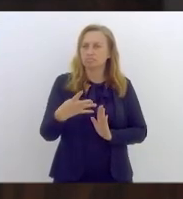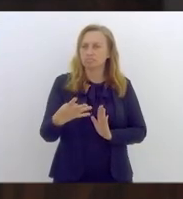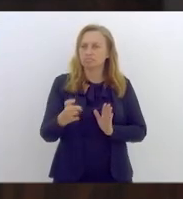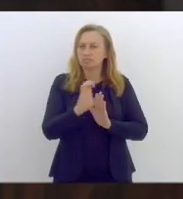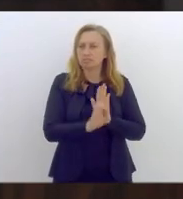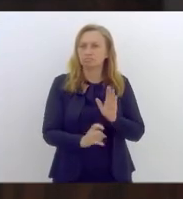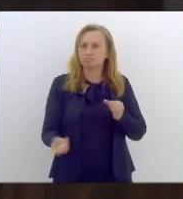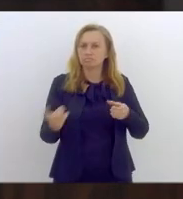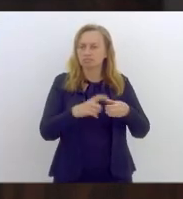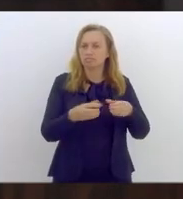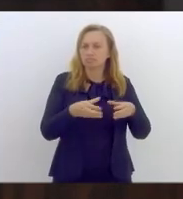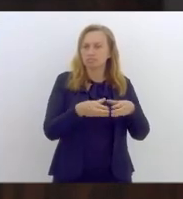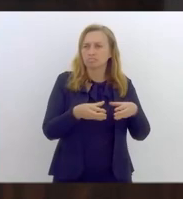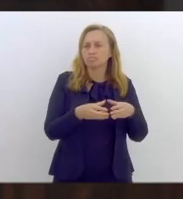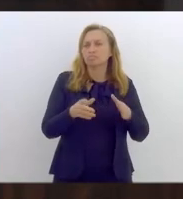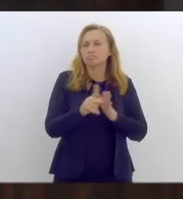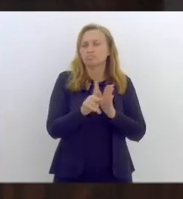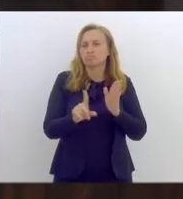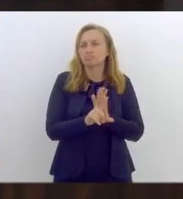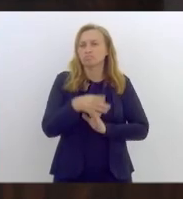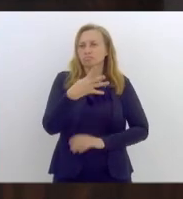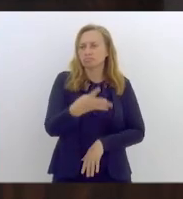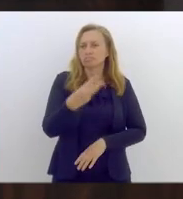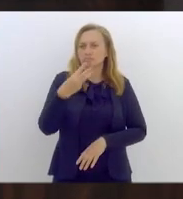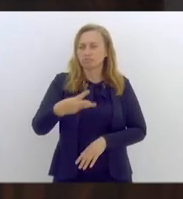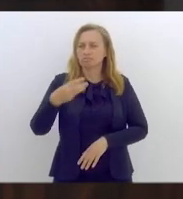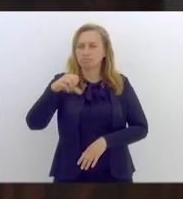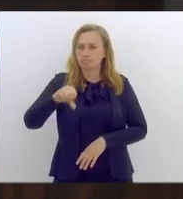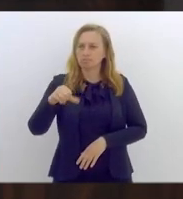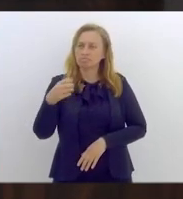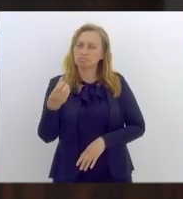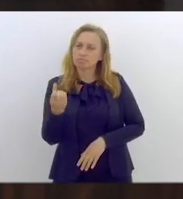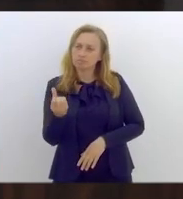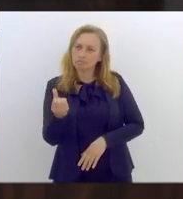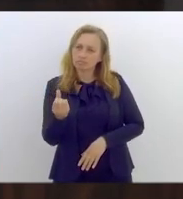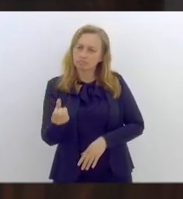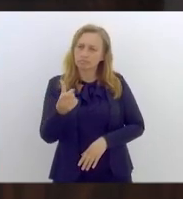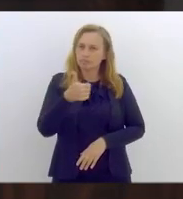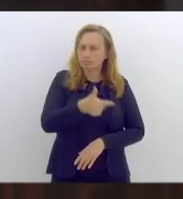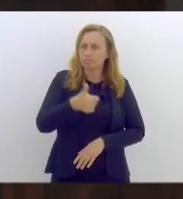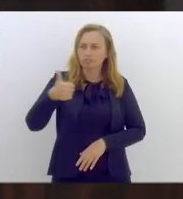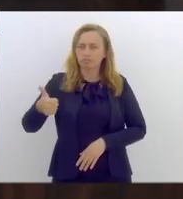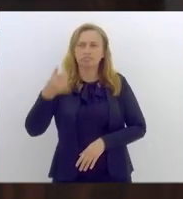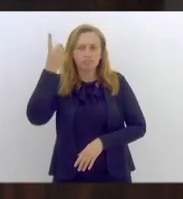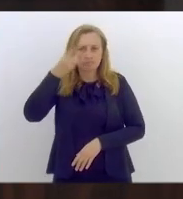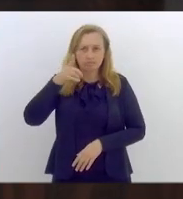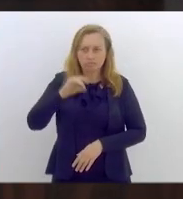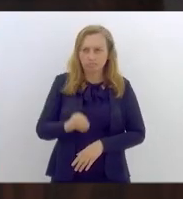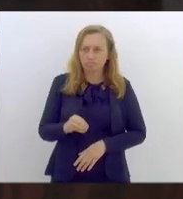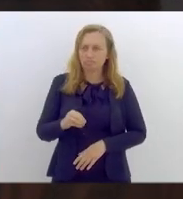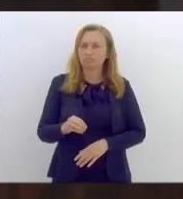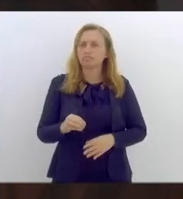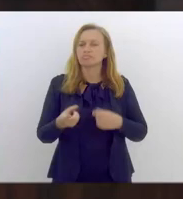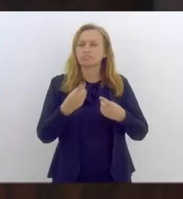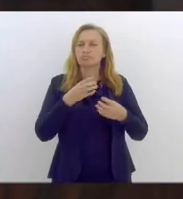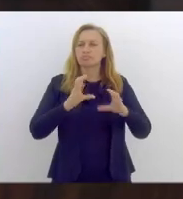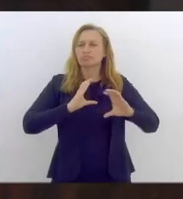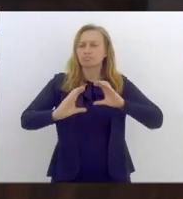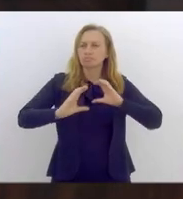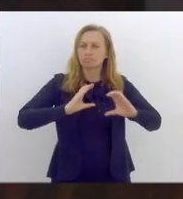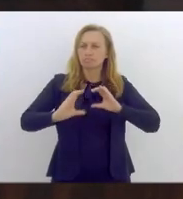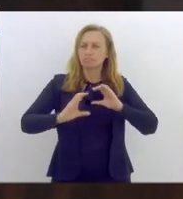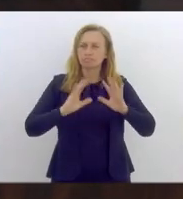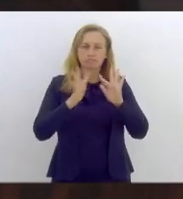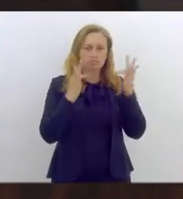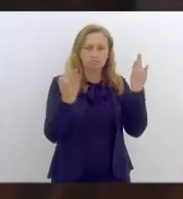e retornas comissões projeto de lei 4396 de 21 de altura e deputado Marcelo Dino que dispõe sobre a comunicação de óbitos